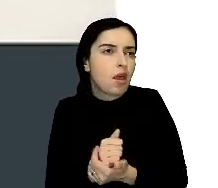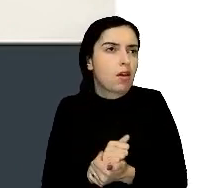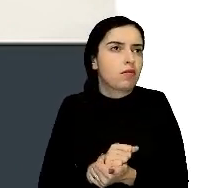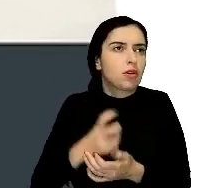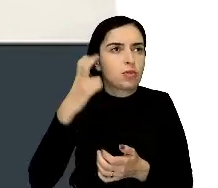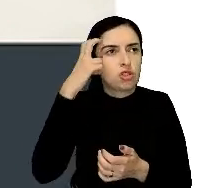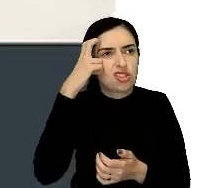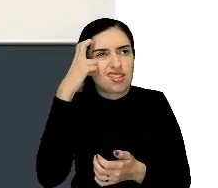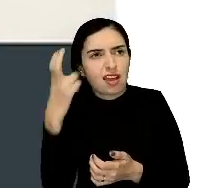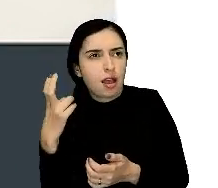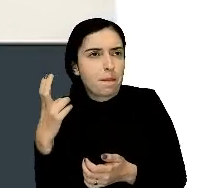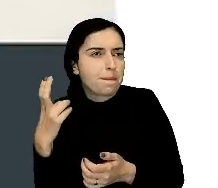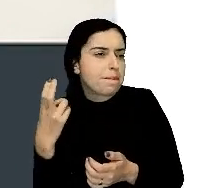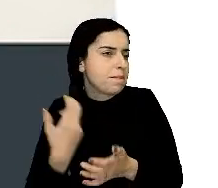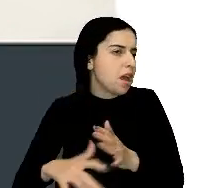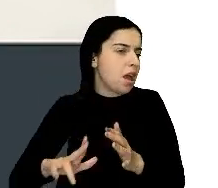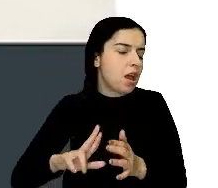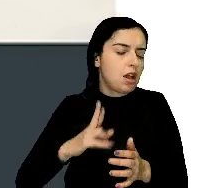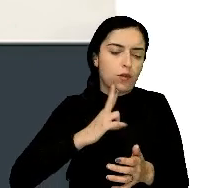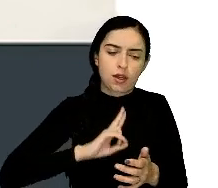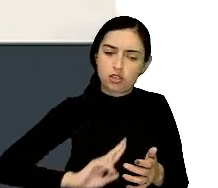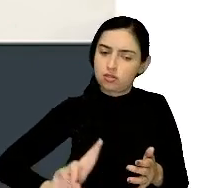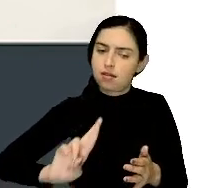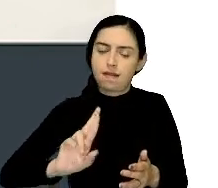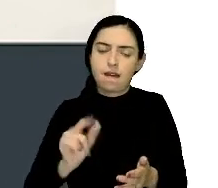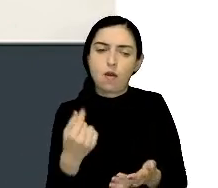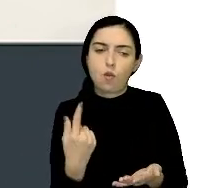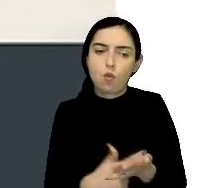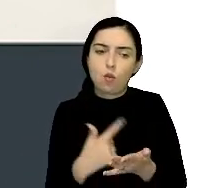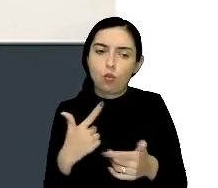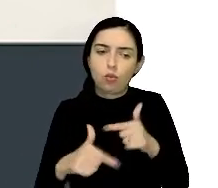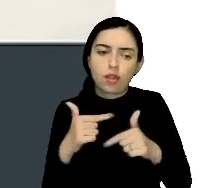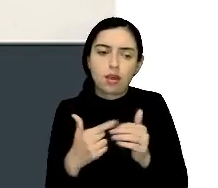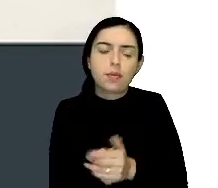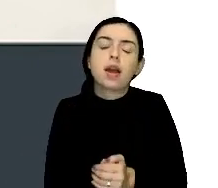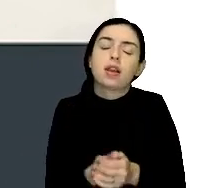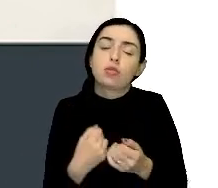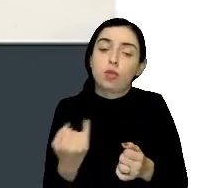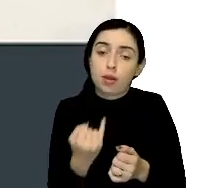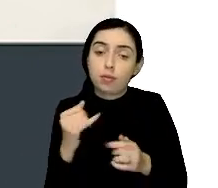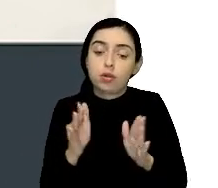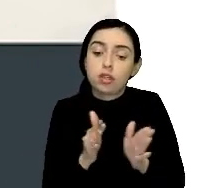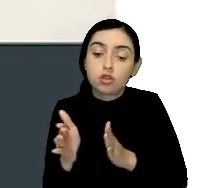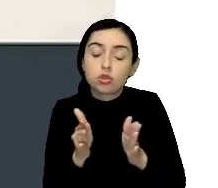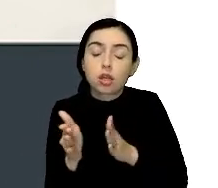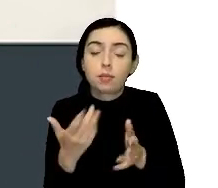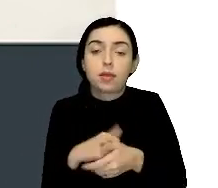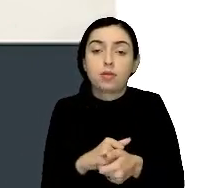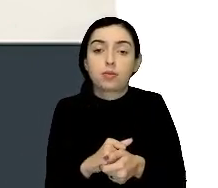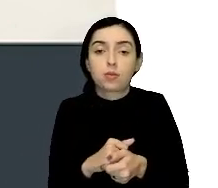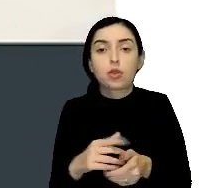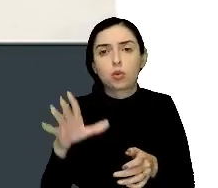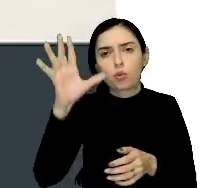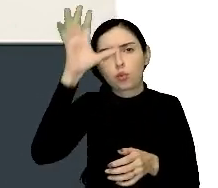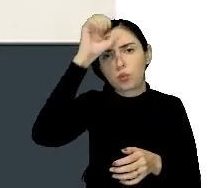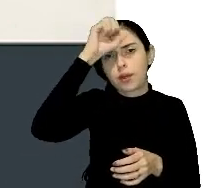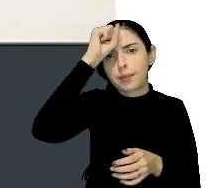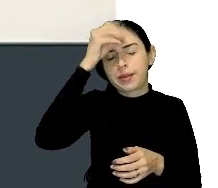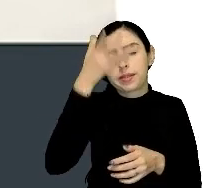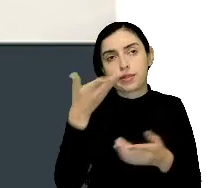seu emprego, talvez seja um caminho importante a se trilhar. E com relação ao conhecimento?